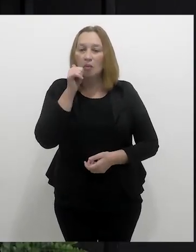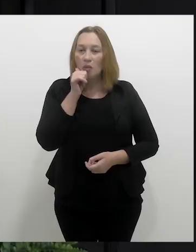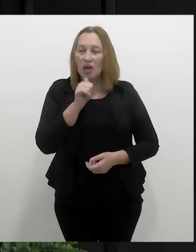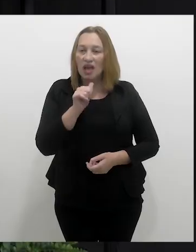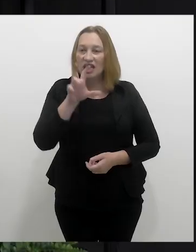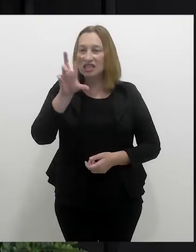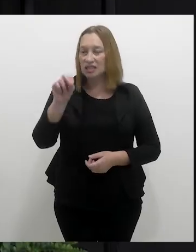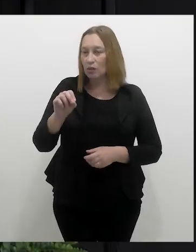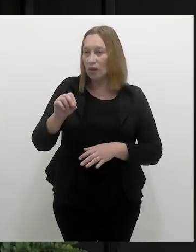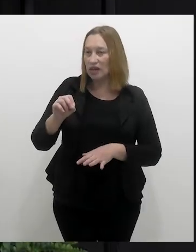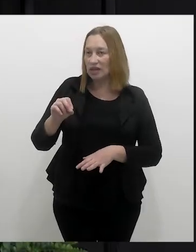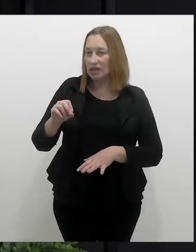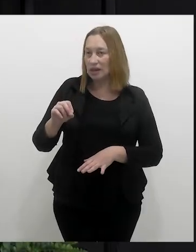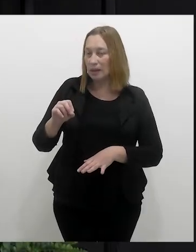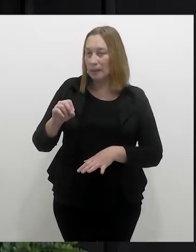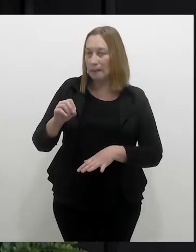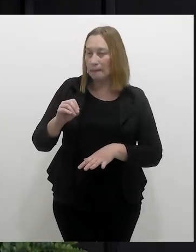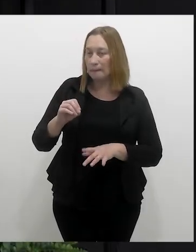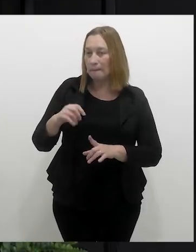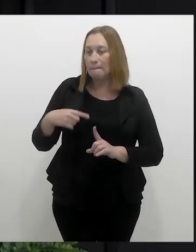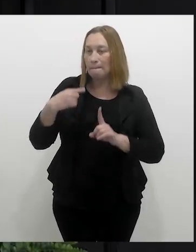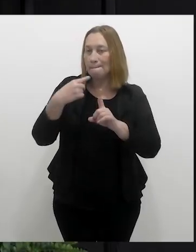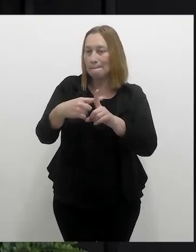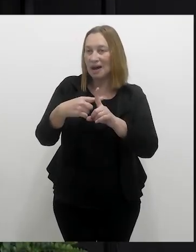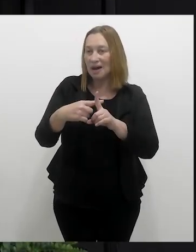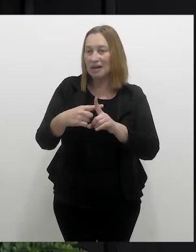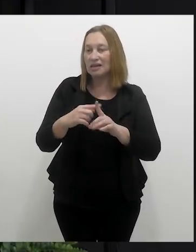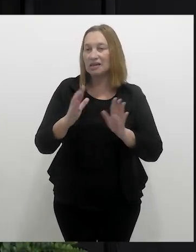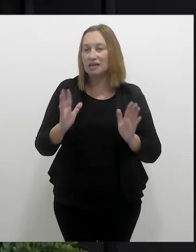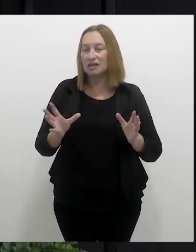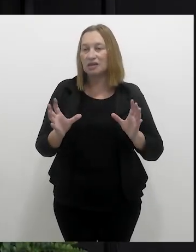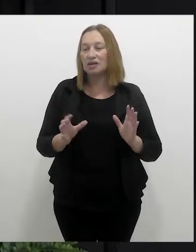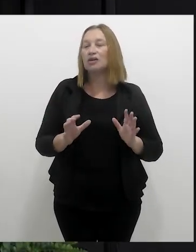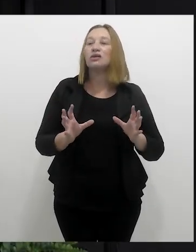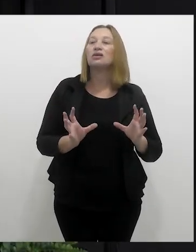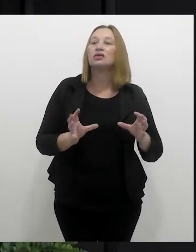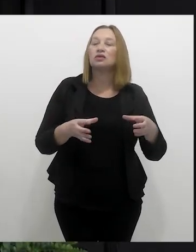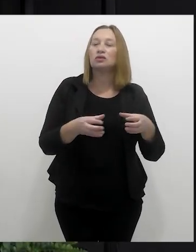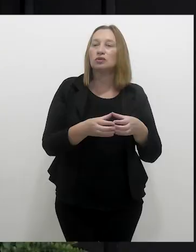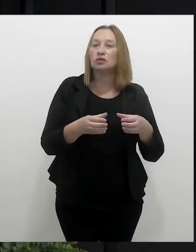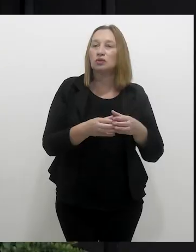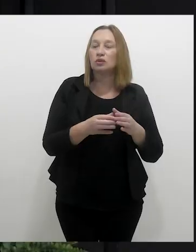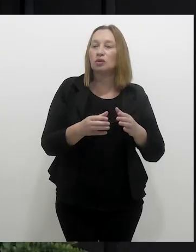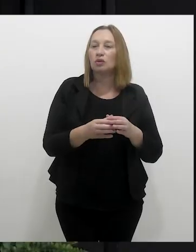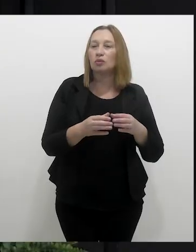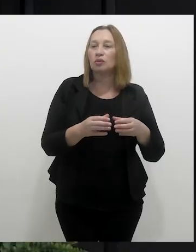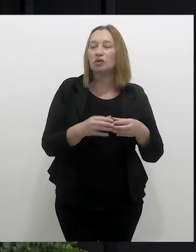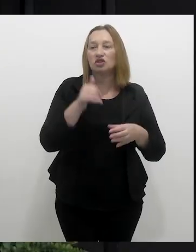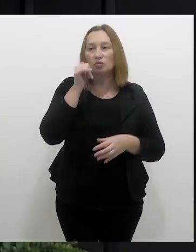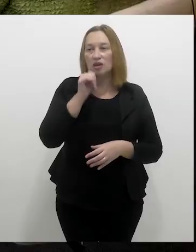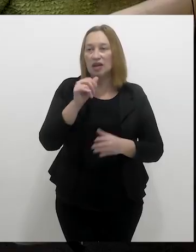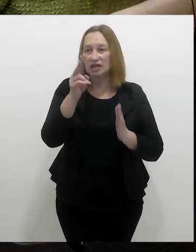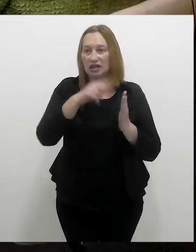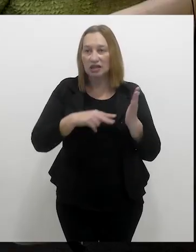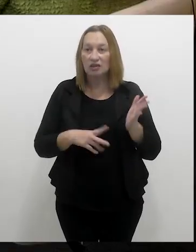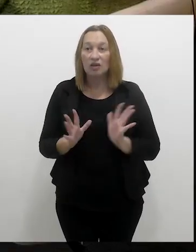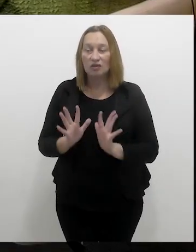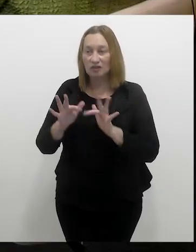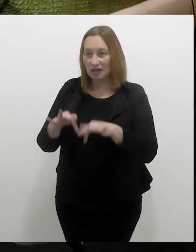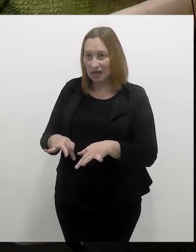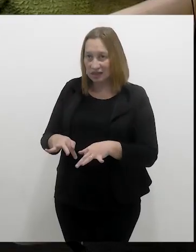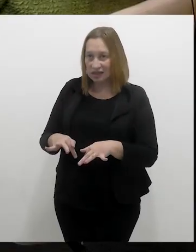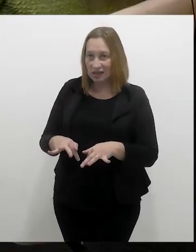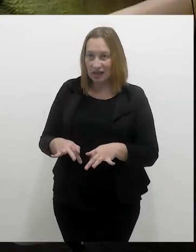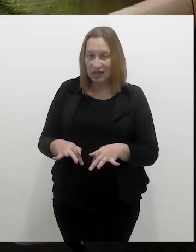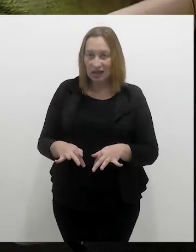sua Mulheres 50 Mais e vamos no Círculo Feminino, História do Círculo Feminino de Leitura,